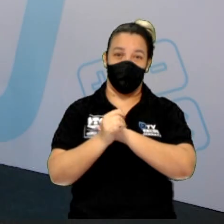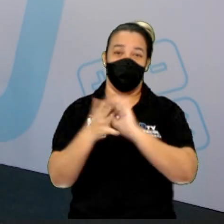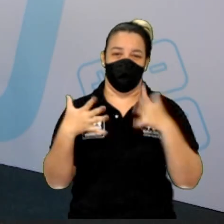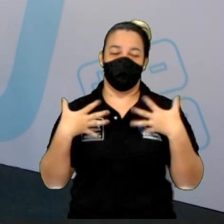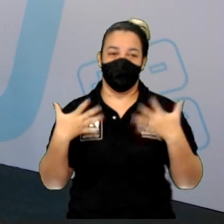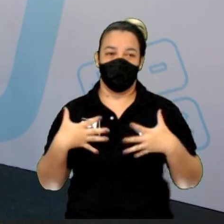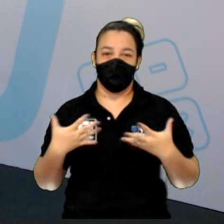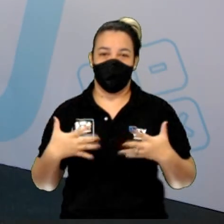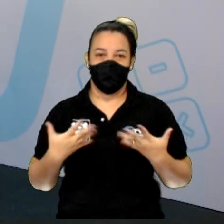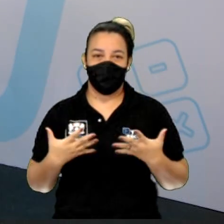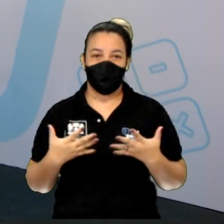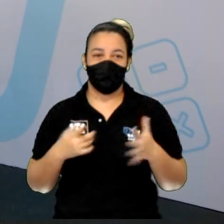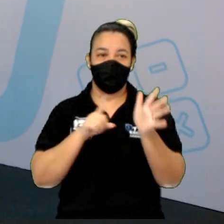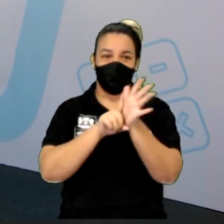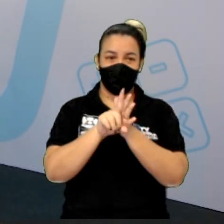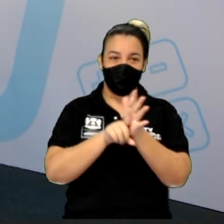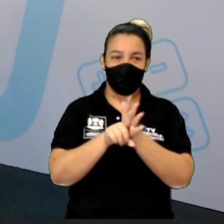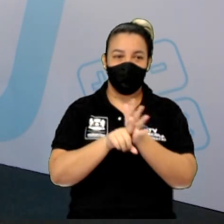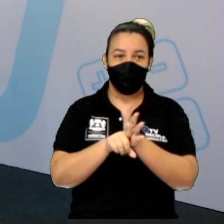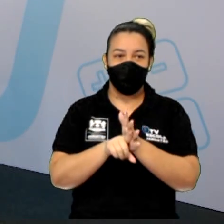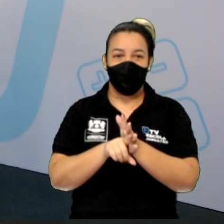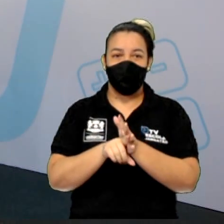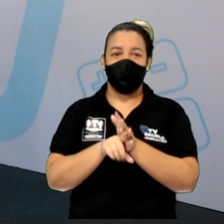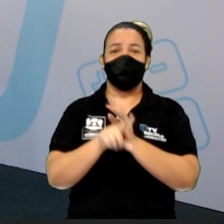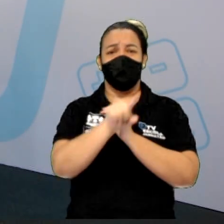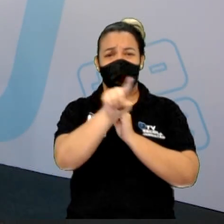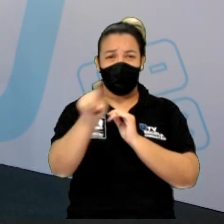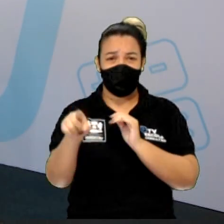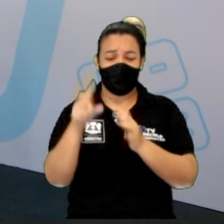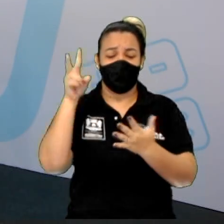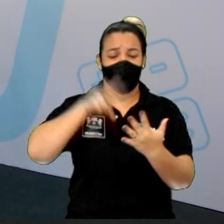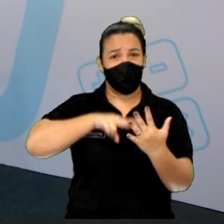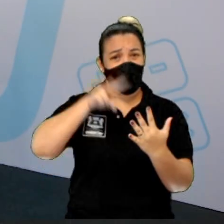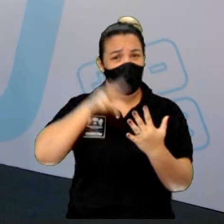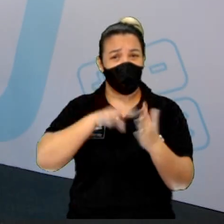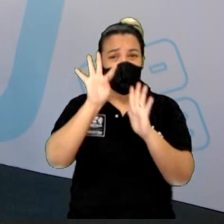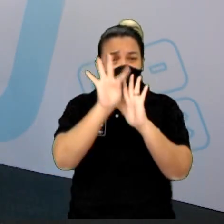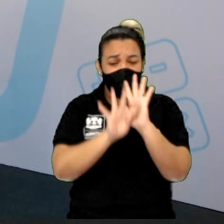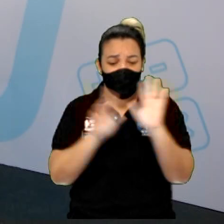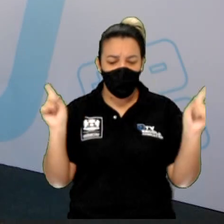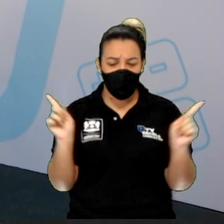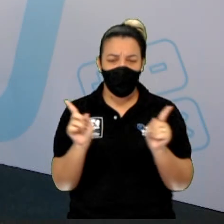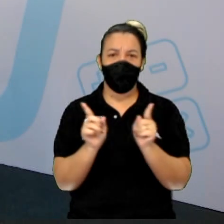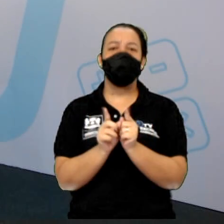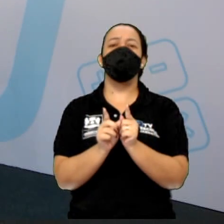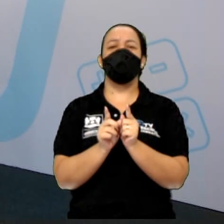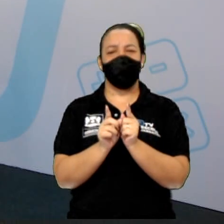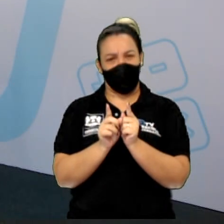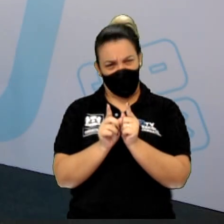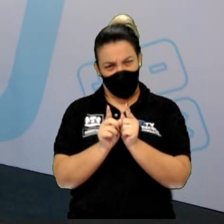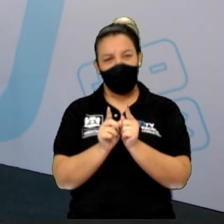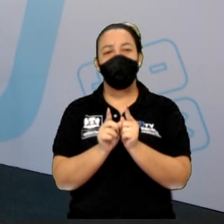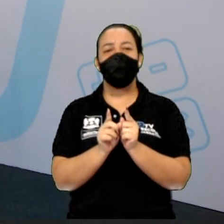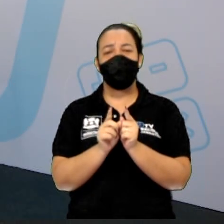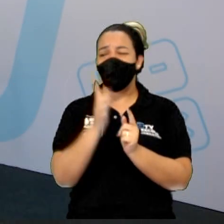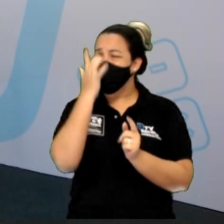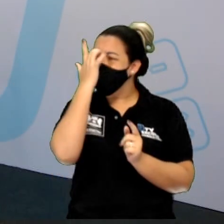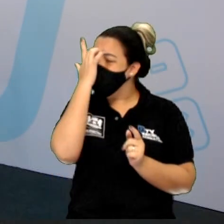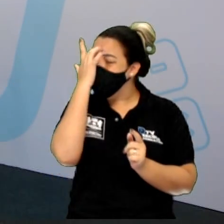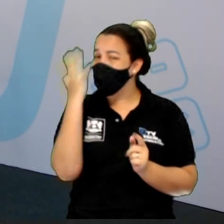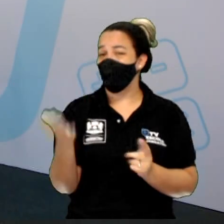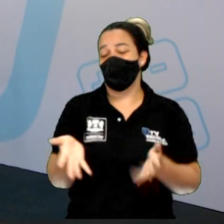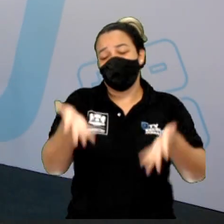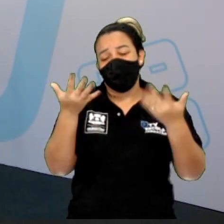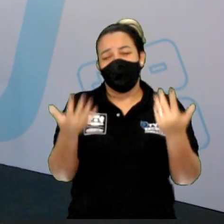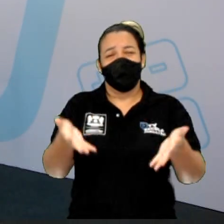maravilhosas. Pesquise Luiz Fernando Veríssimo, leiam textos, os textos geralmente são curtos da crônica, uma linguagem fácil de entender,